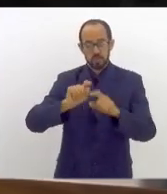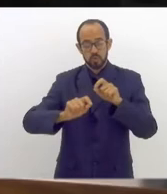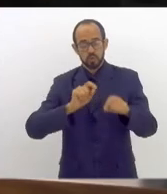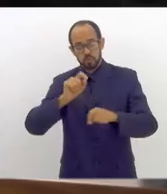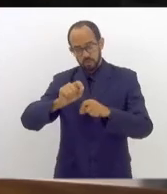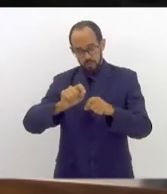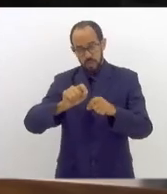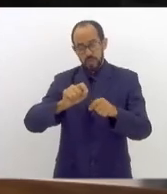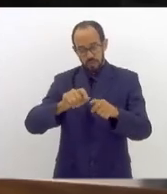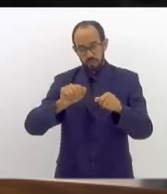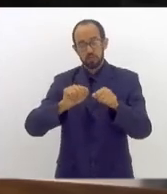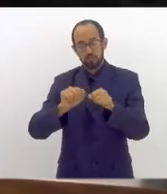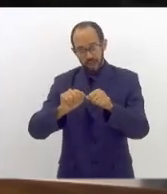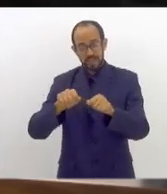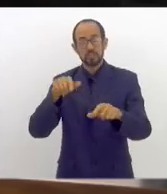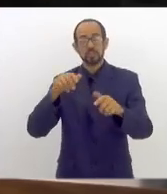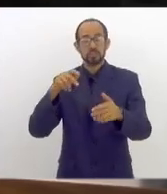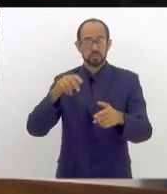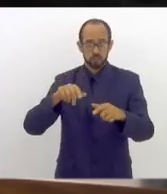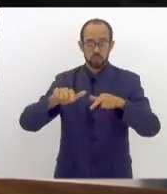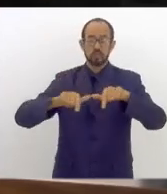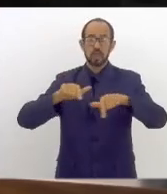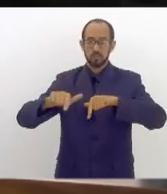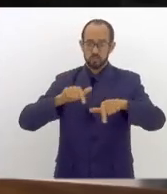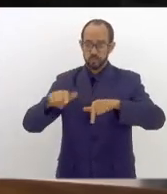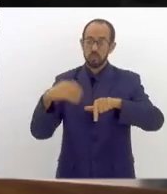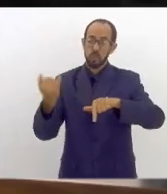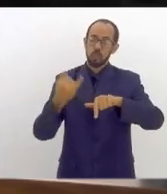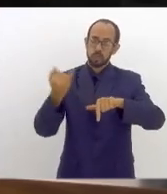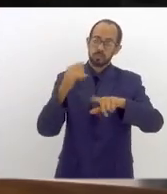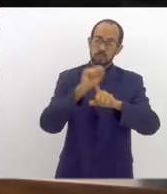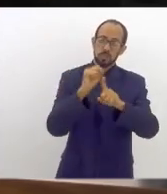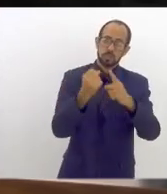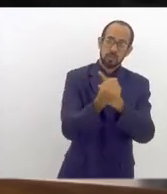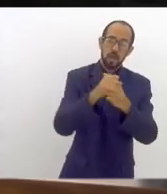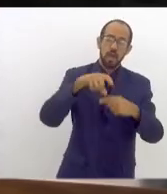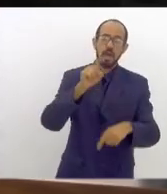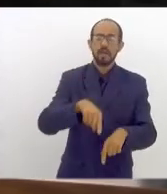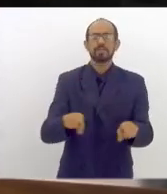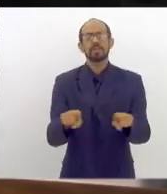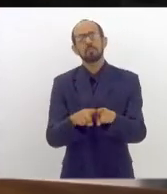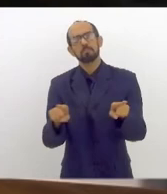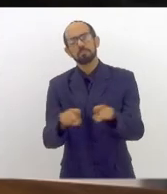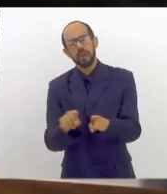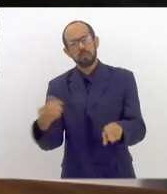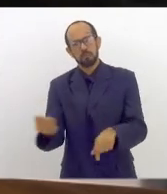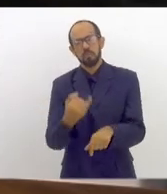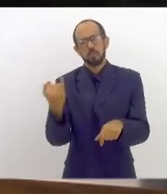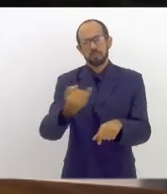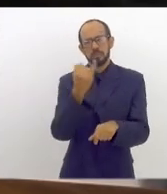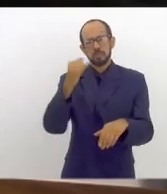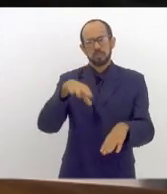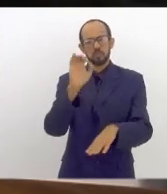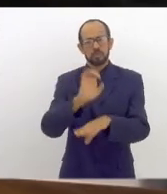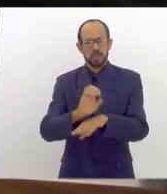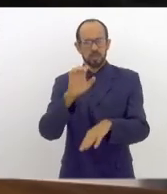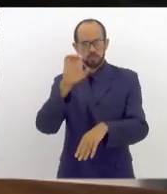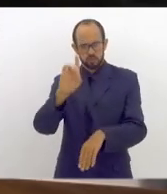de prestar relevante serviços da sociedade é fundamental ao estado democrático de direito